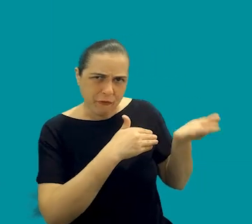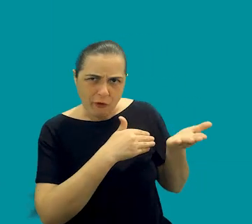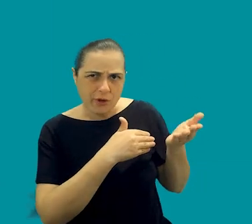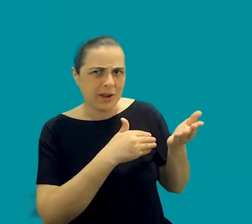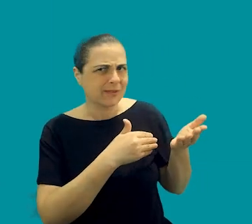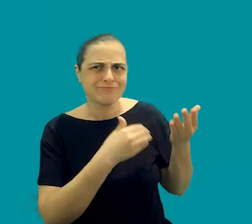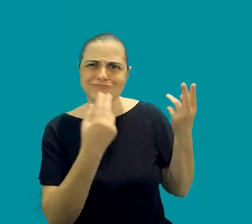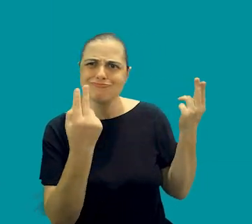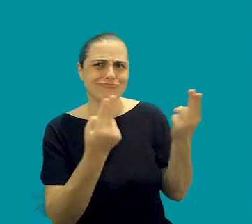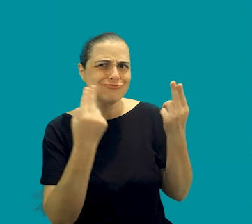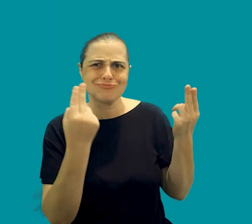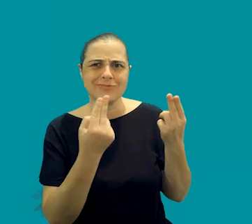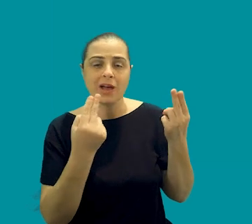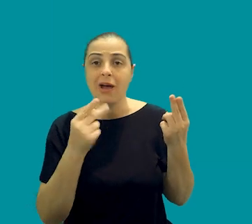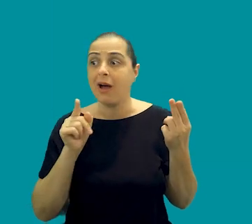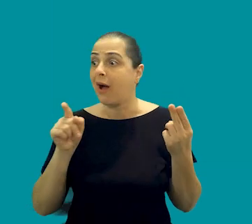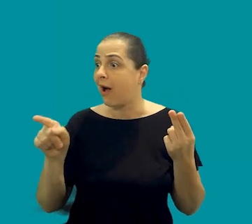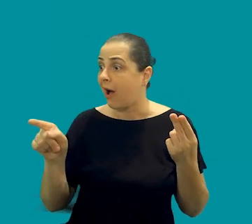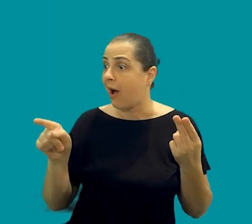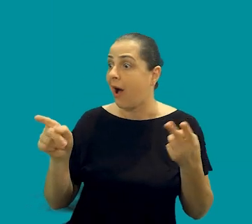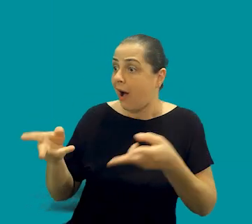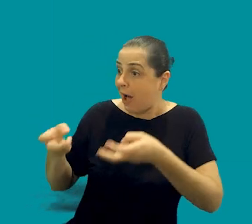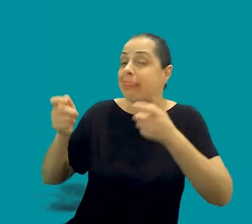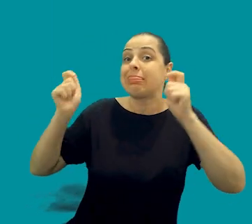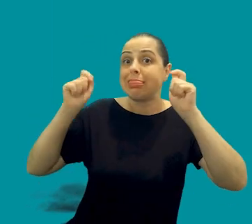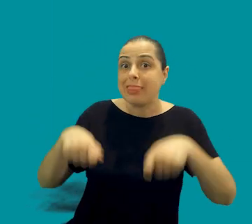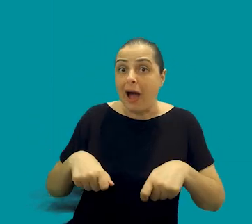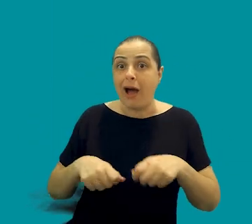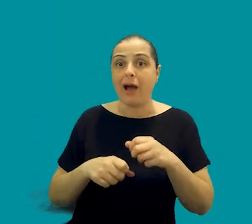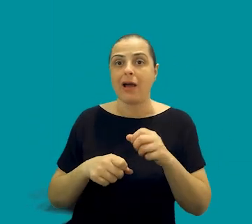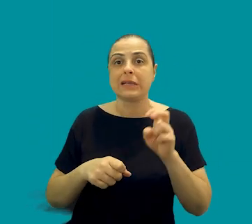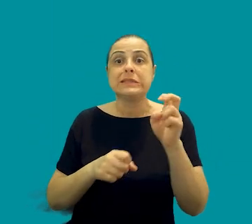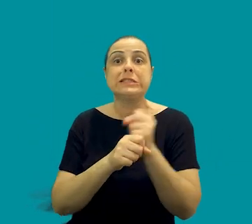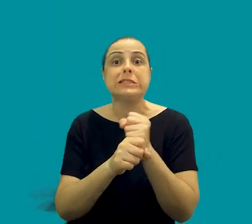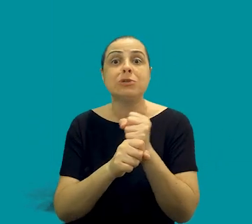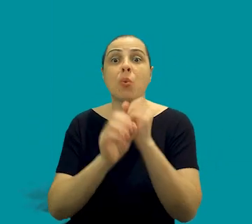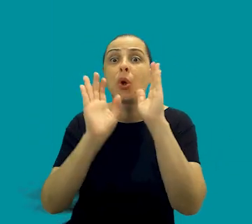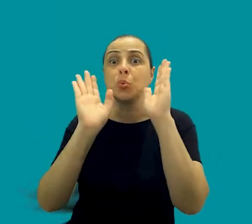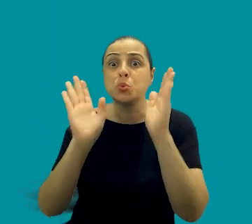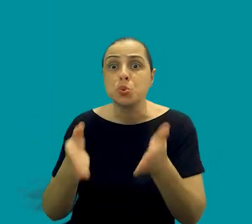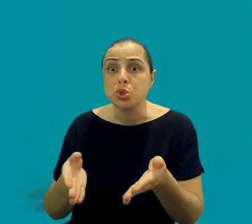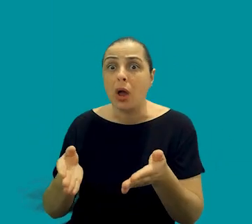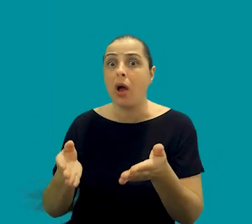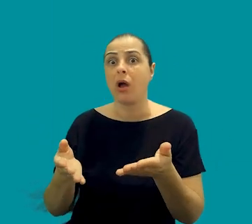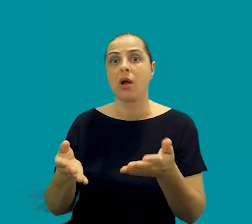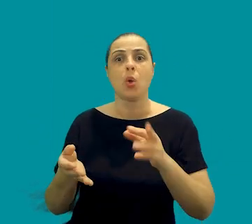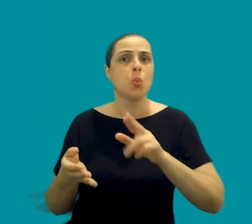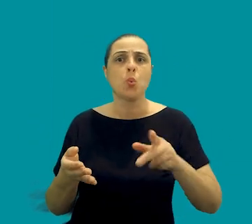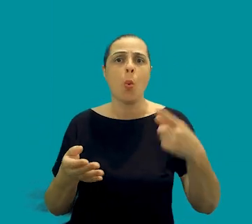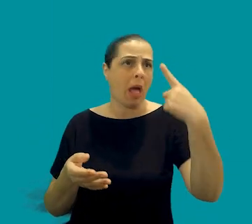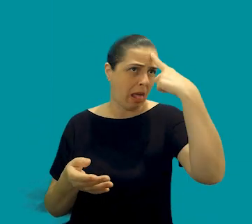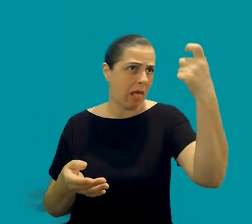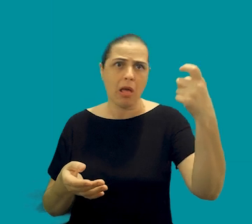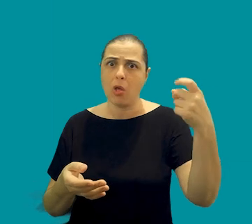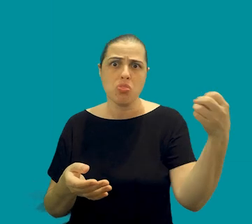do acolhimento não vai funcionar. Não, já funciona, está no 5º ano, né? Não é algo cerebral, assim, ou é